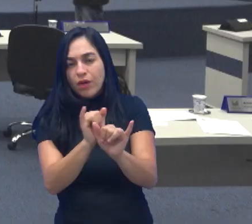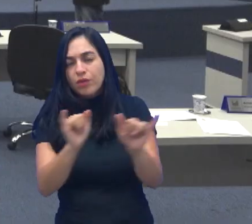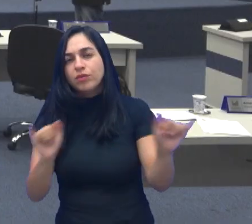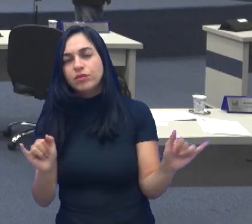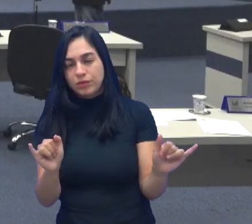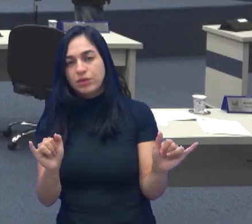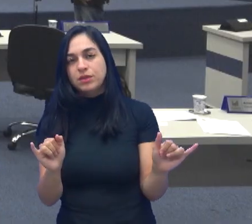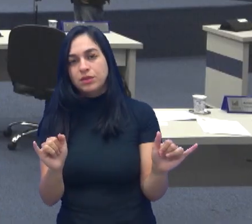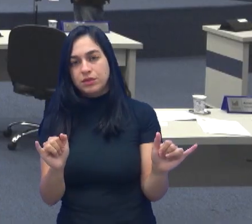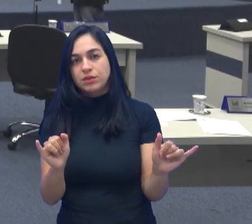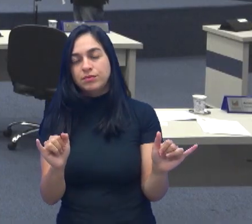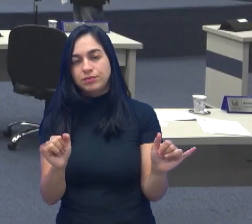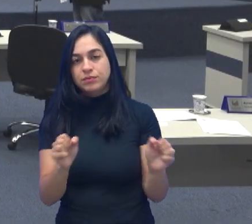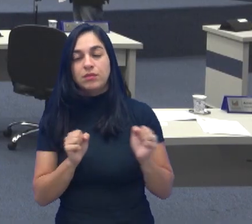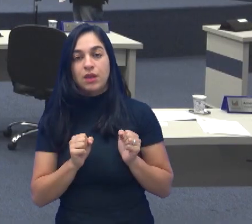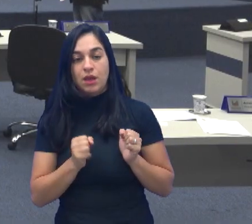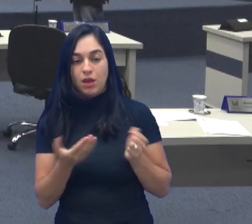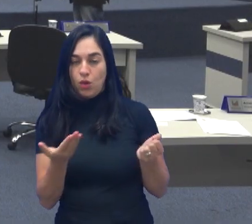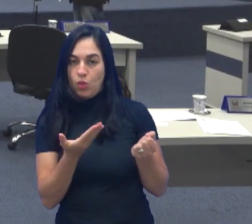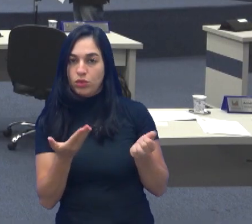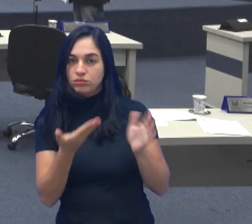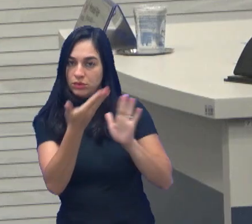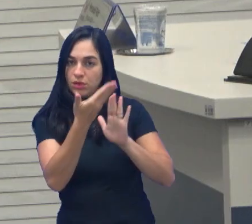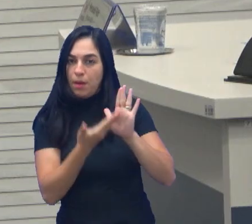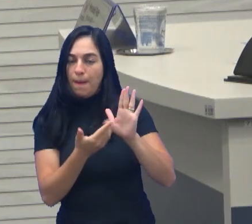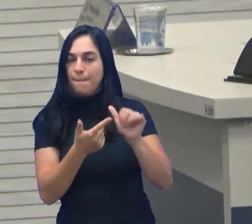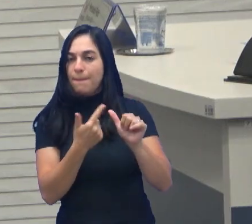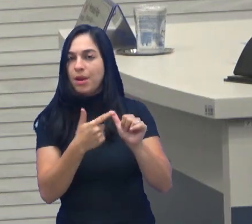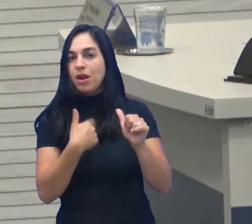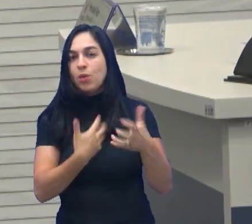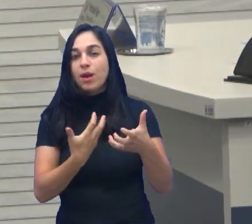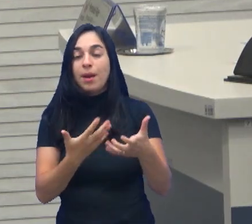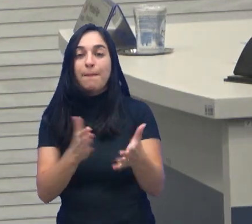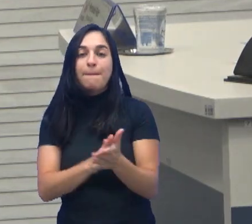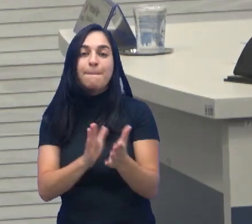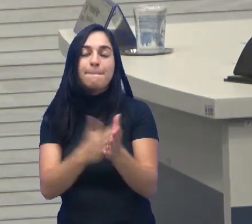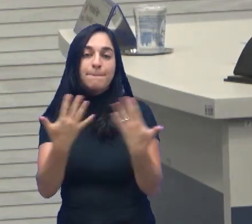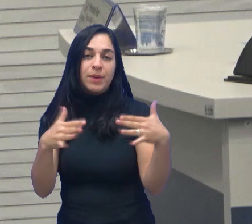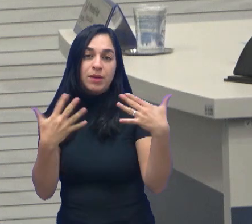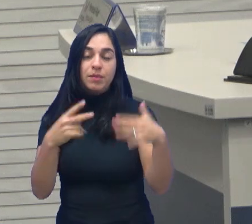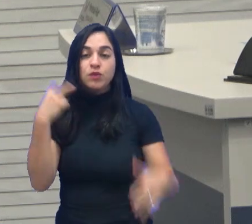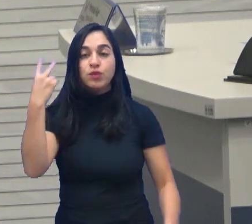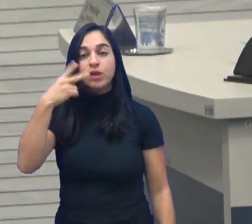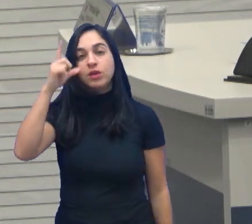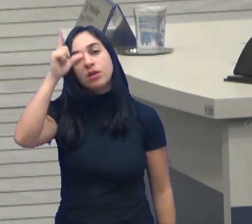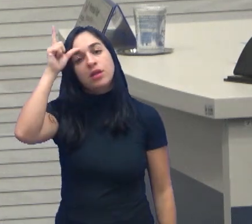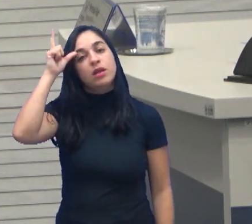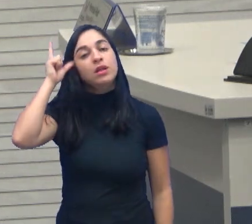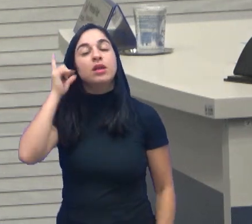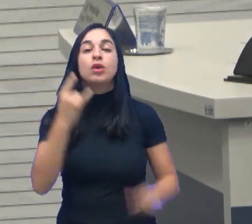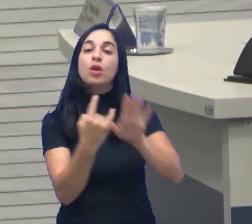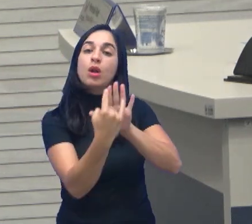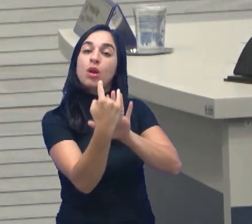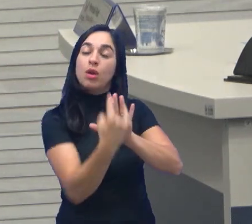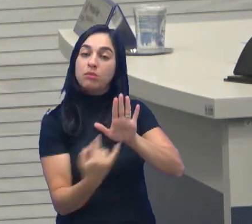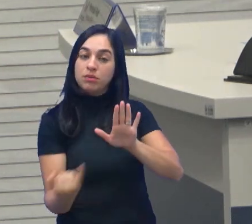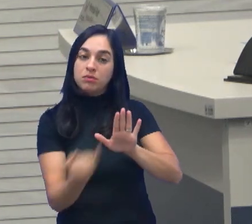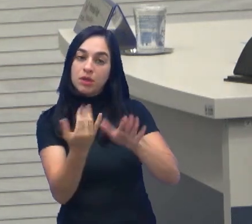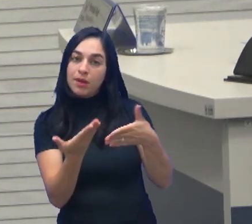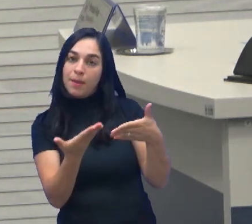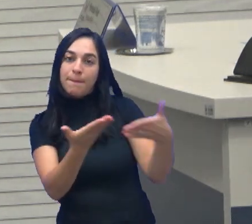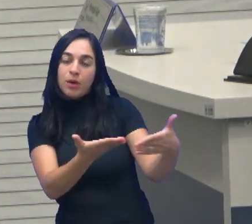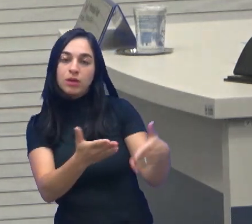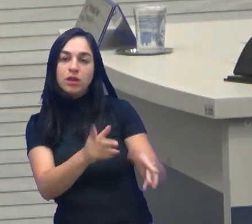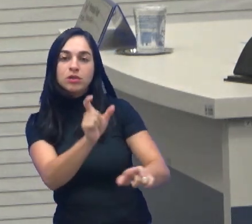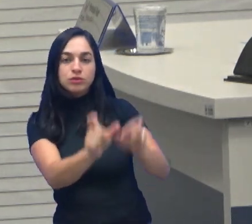propriamente dito na pauta. Parabenizar o vereador Lino Bispo pelo documento importante aos policiais,